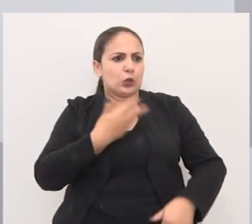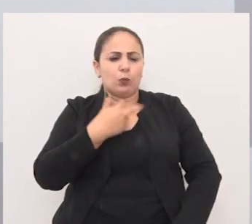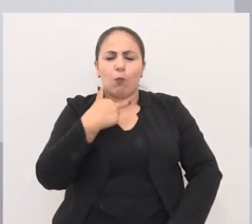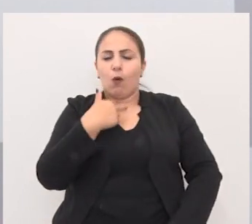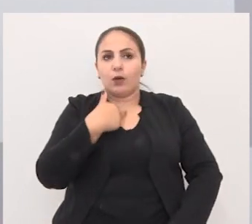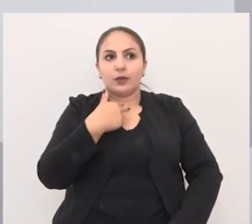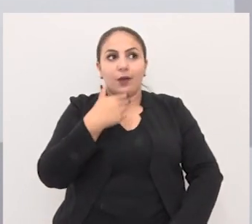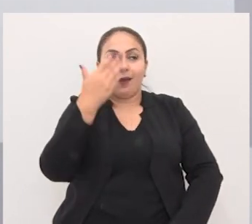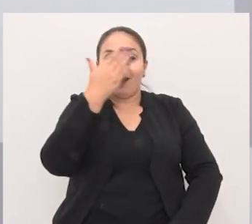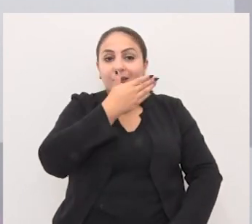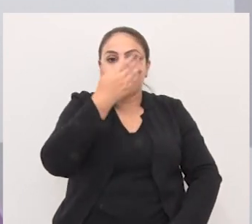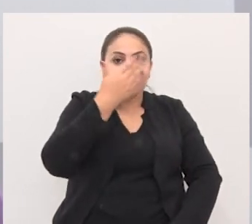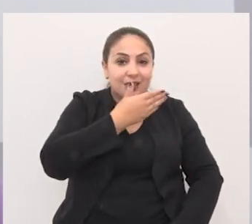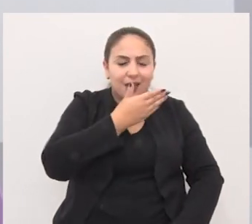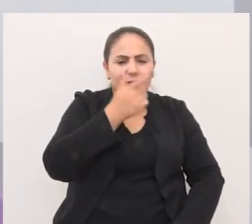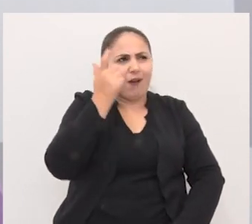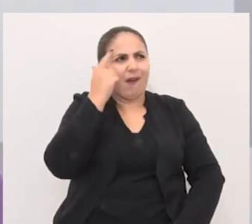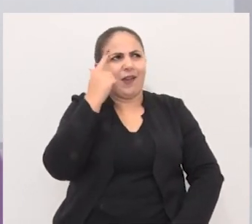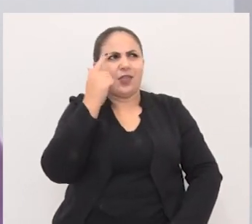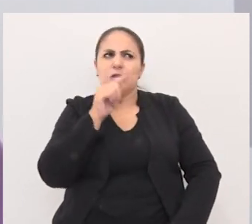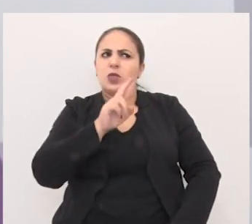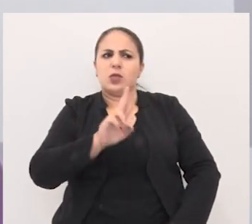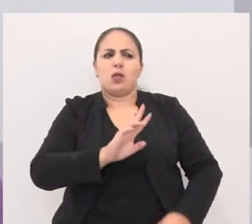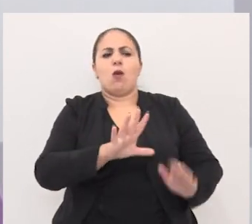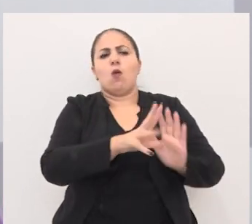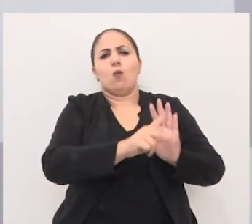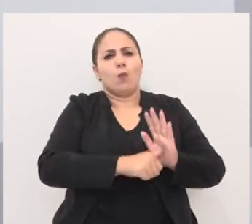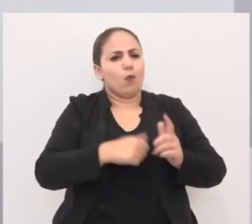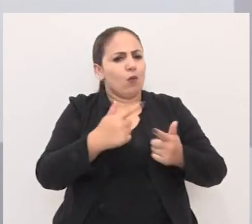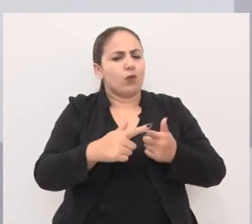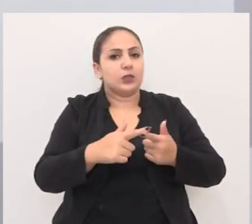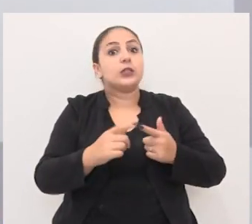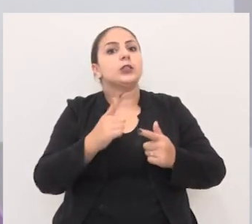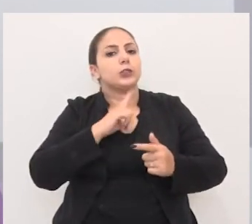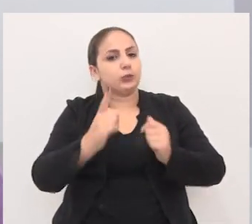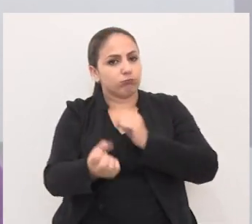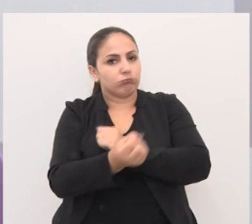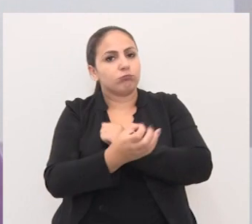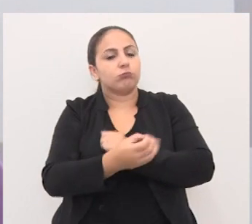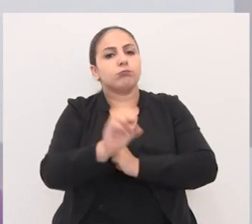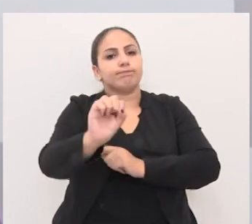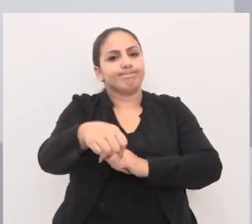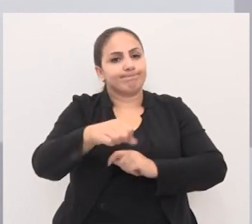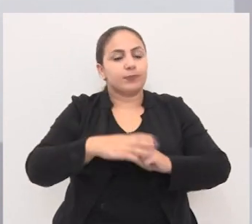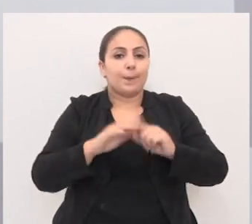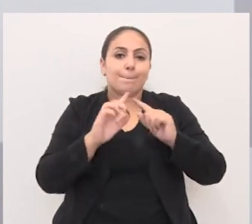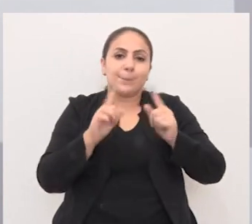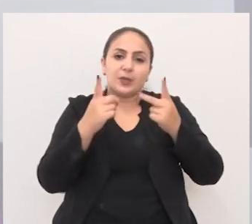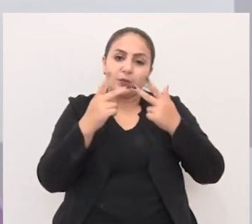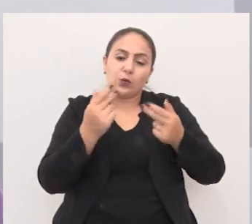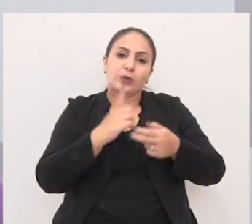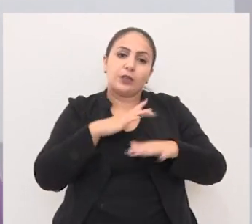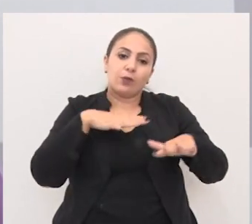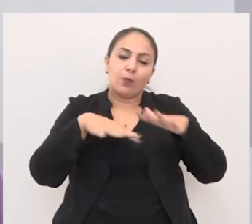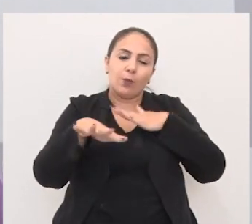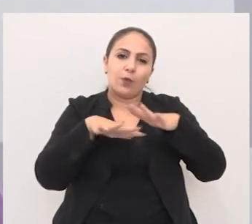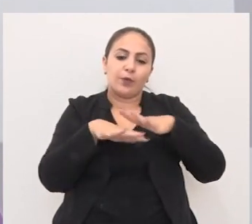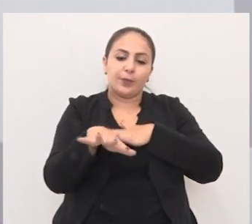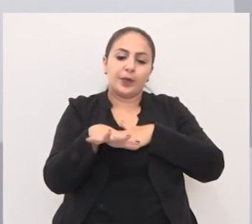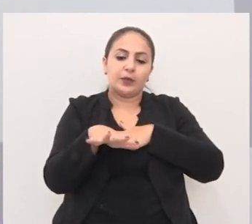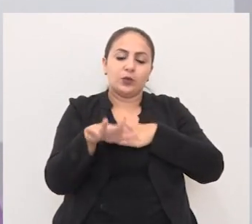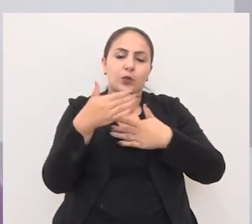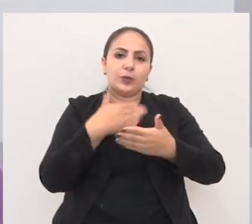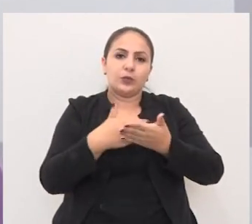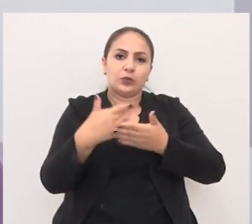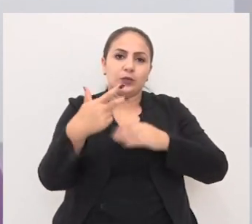pode fechar os olhos e dizer que não roubou, que não teve roubo. Teve corrupção, sim. Mas, de fato, como teve uma movimentação